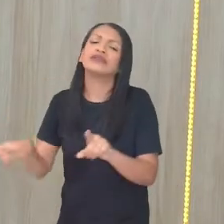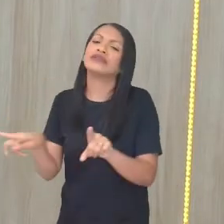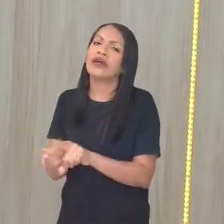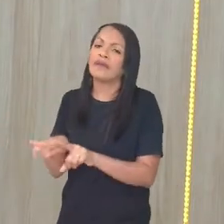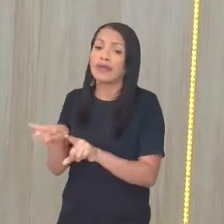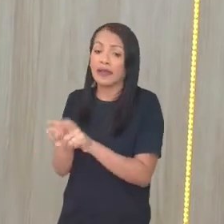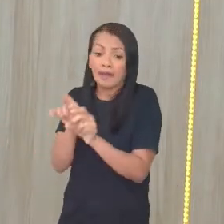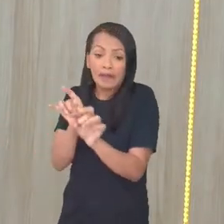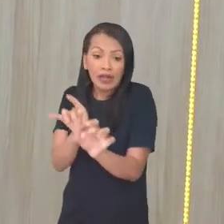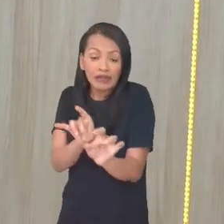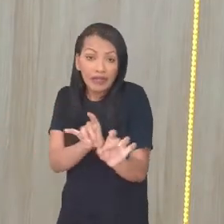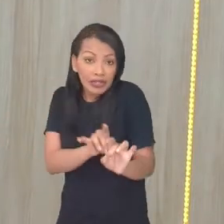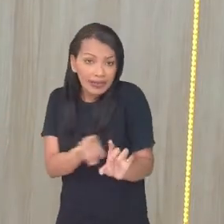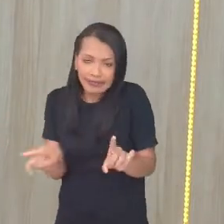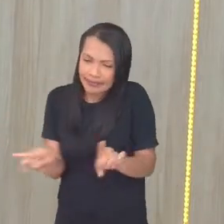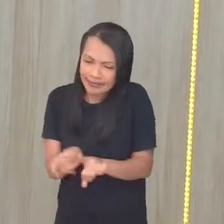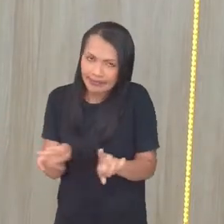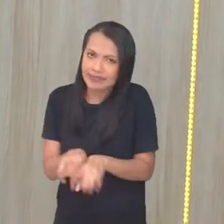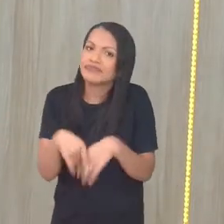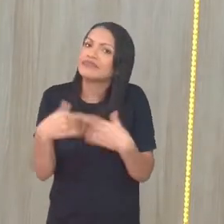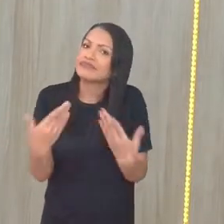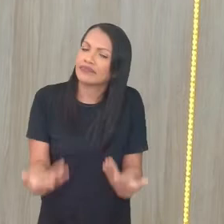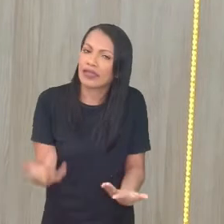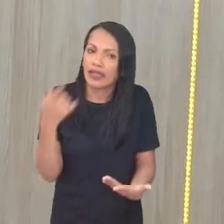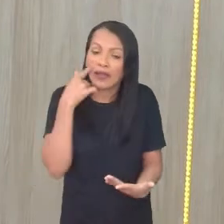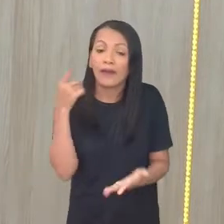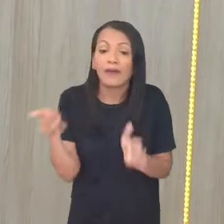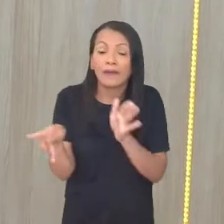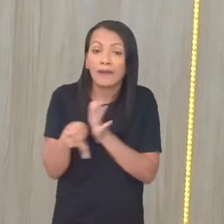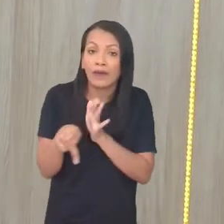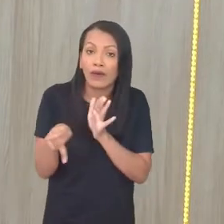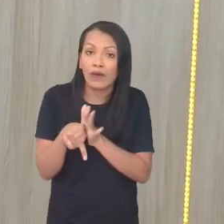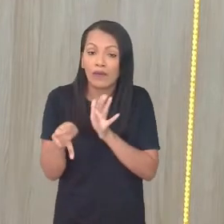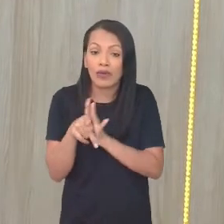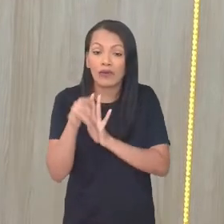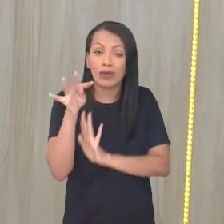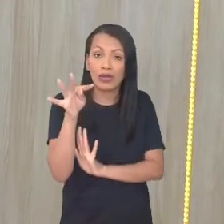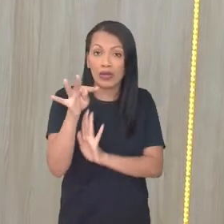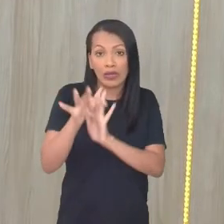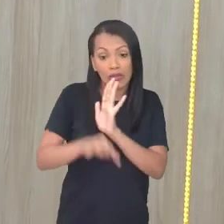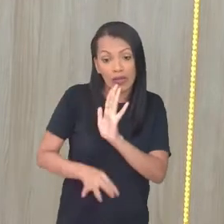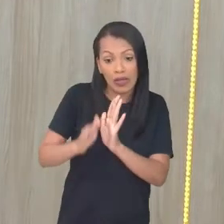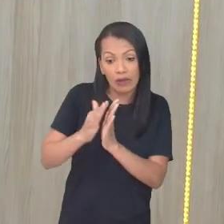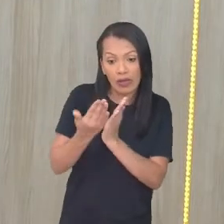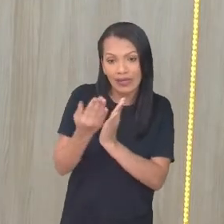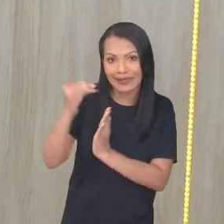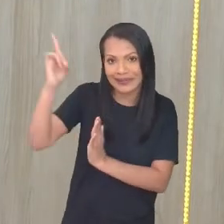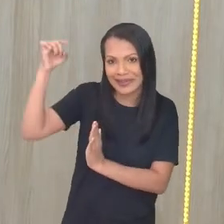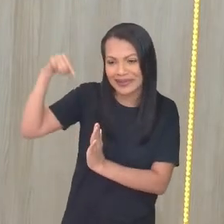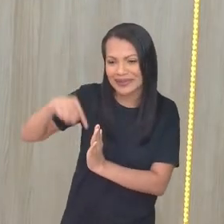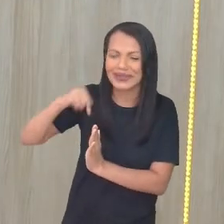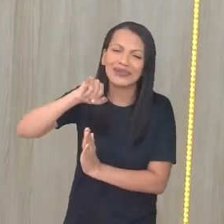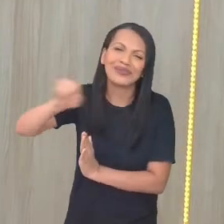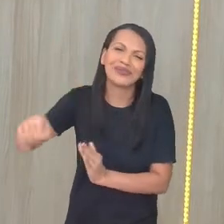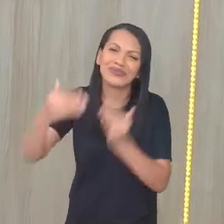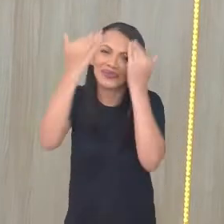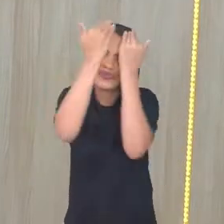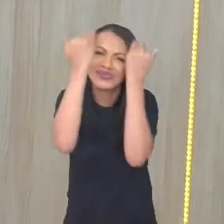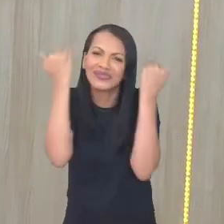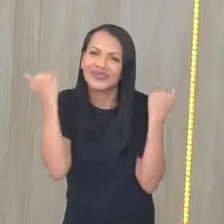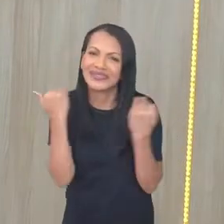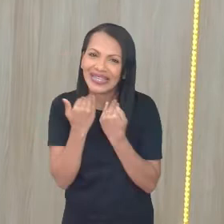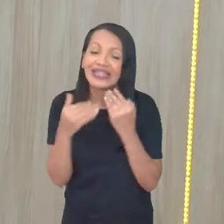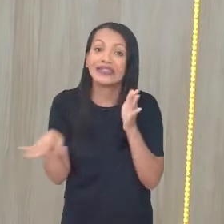comercializar com outros territórios. Inclusive no próprio relato, né, do texto lá da história de José, chega um momento que os irmãos